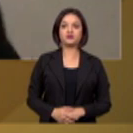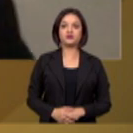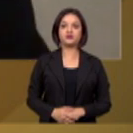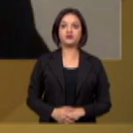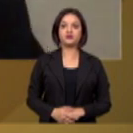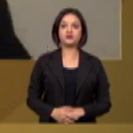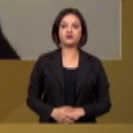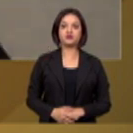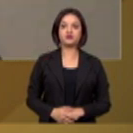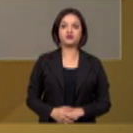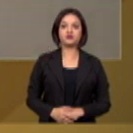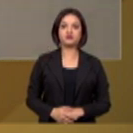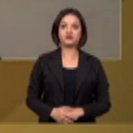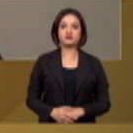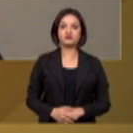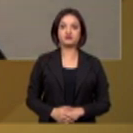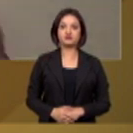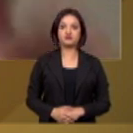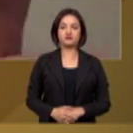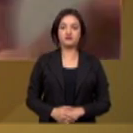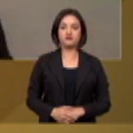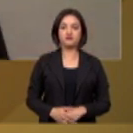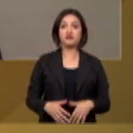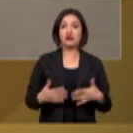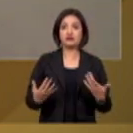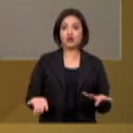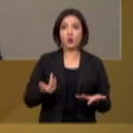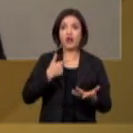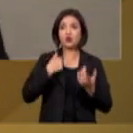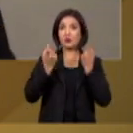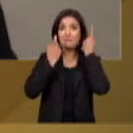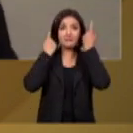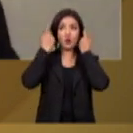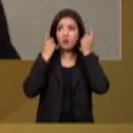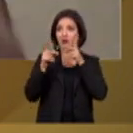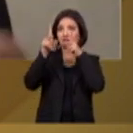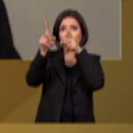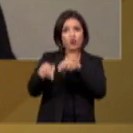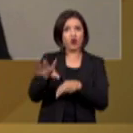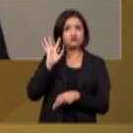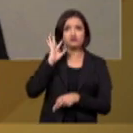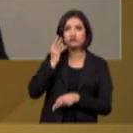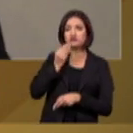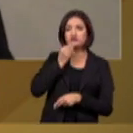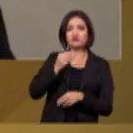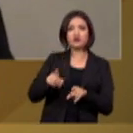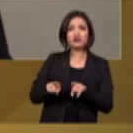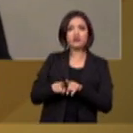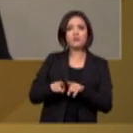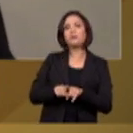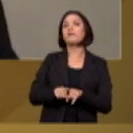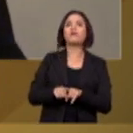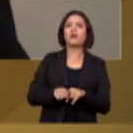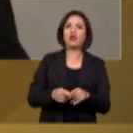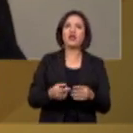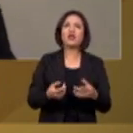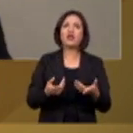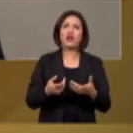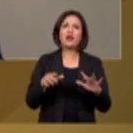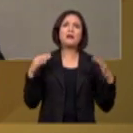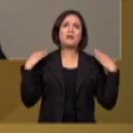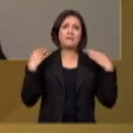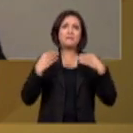maneira é fazendo minhas as preocupações tanto de vossa excelência x tão certo quanto a o